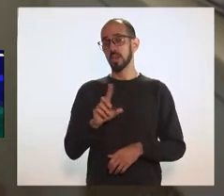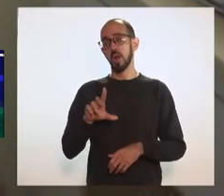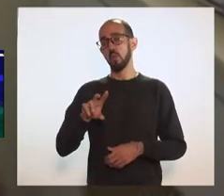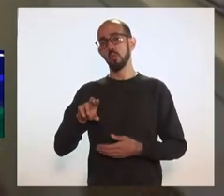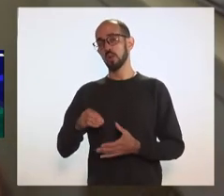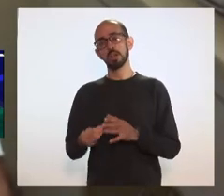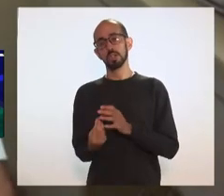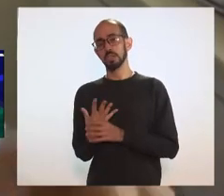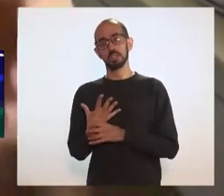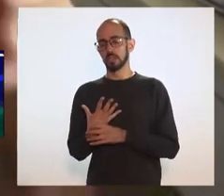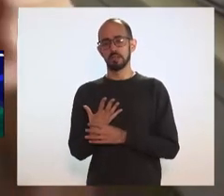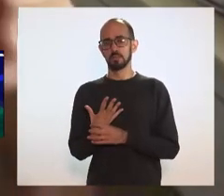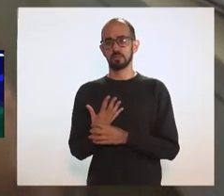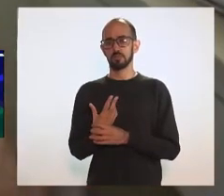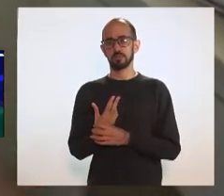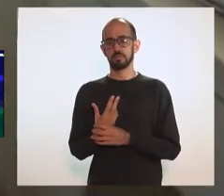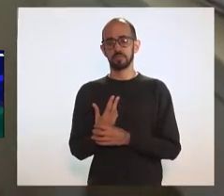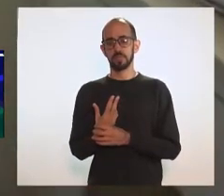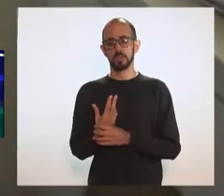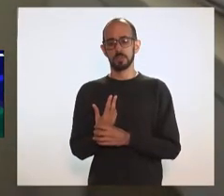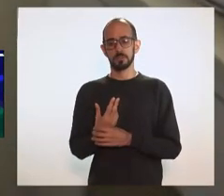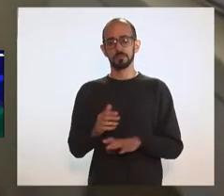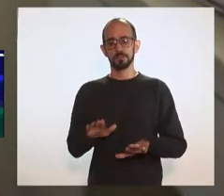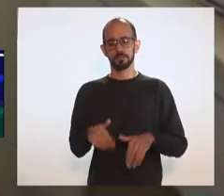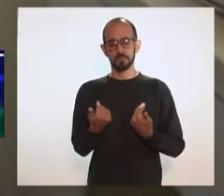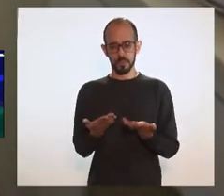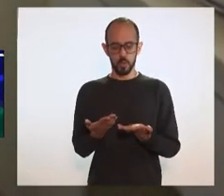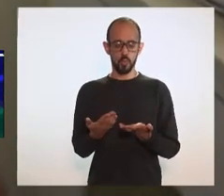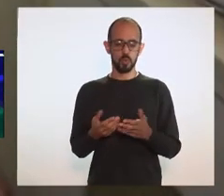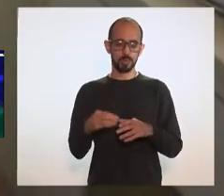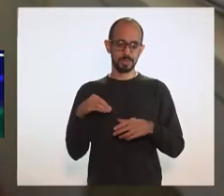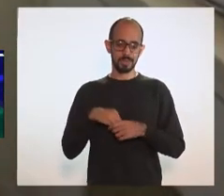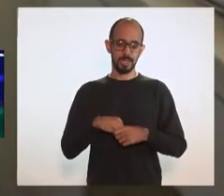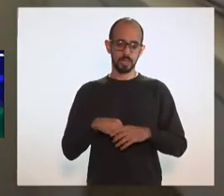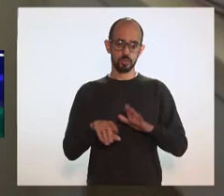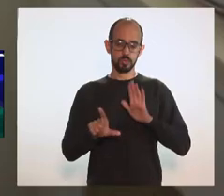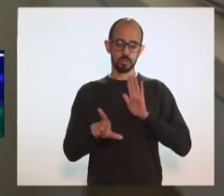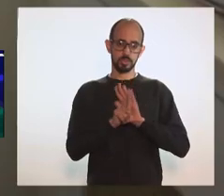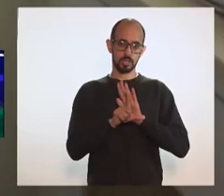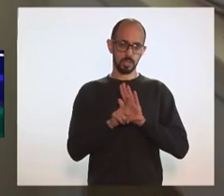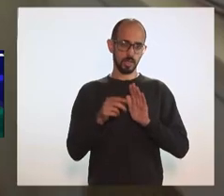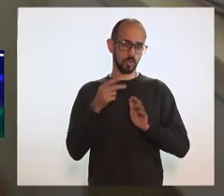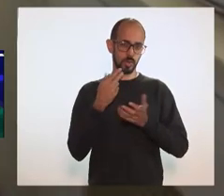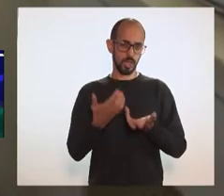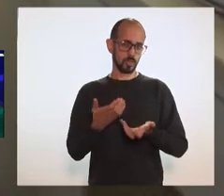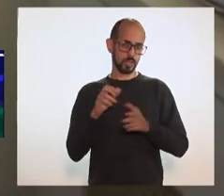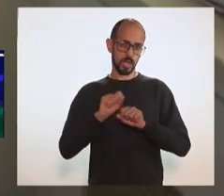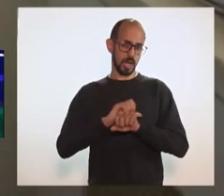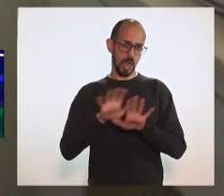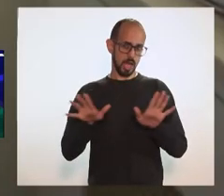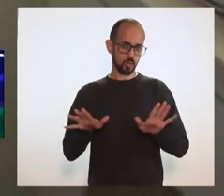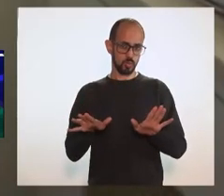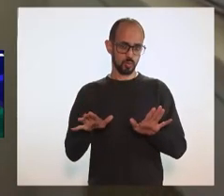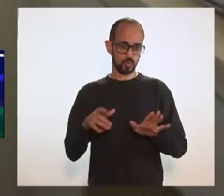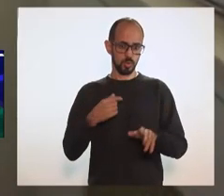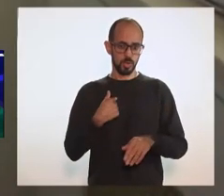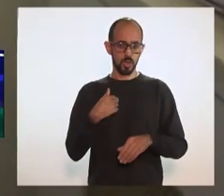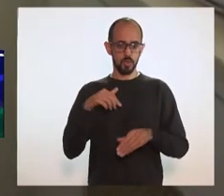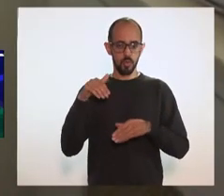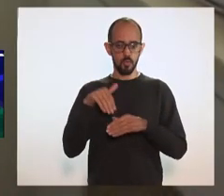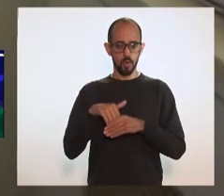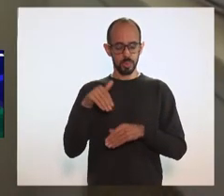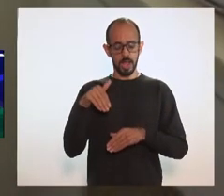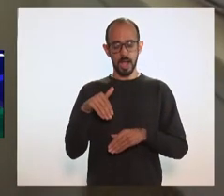Então, dentro desse fundamento, eu vou ser aqui muito claro. Eu vou dar o meu voto